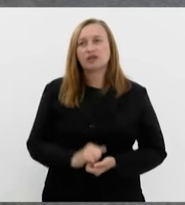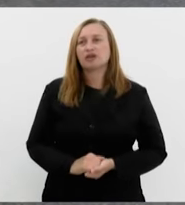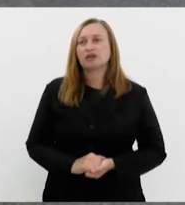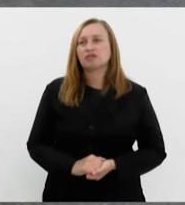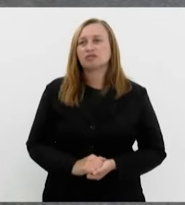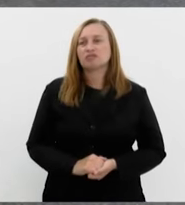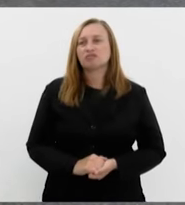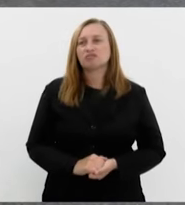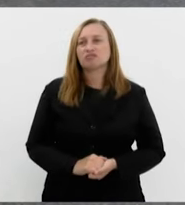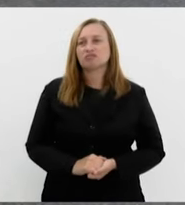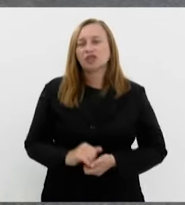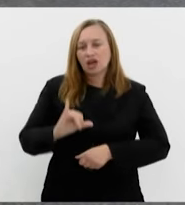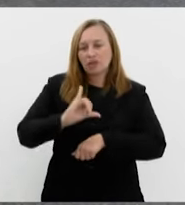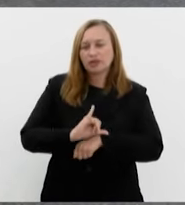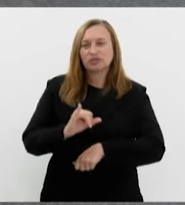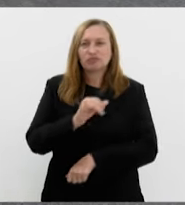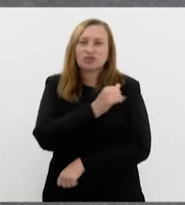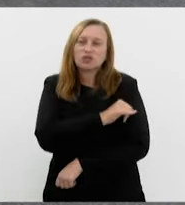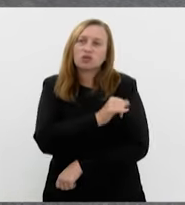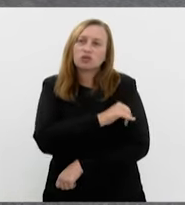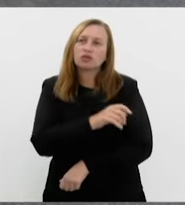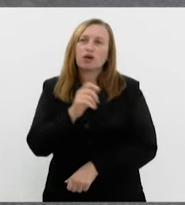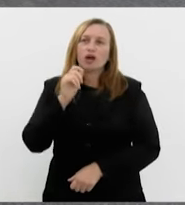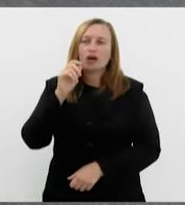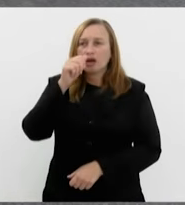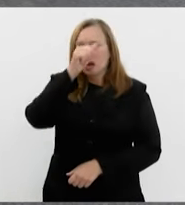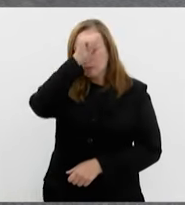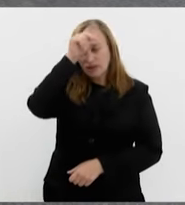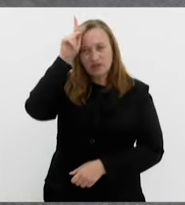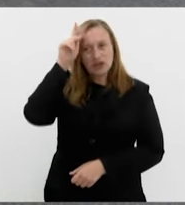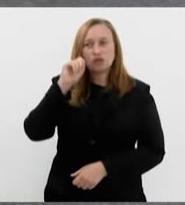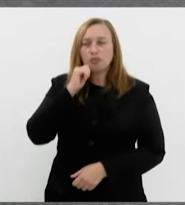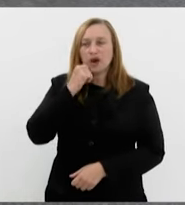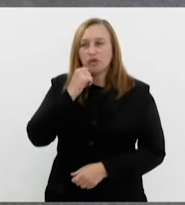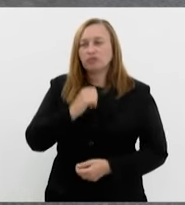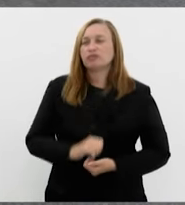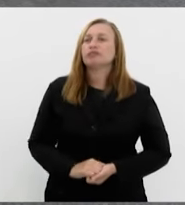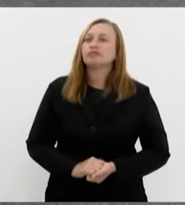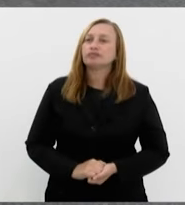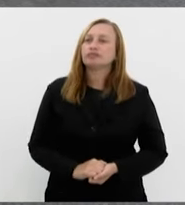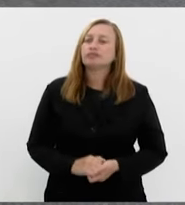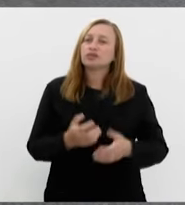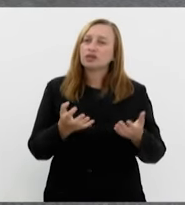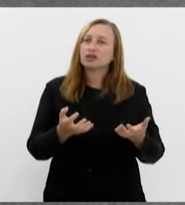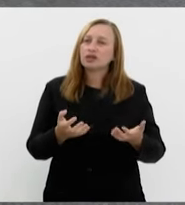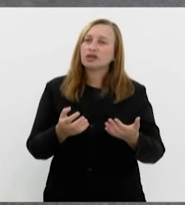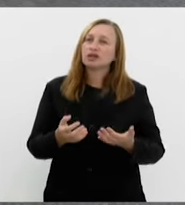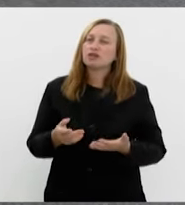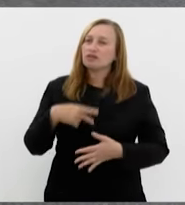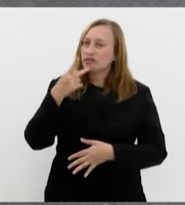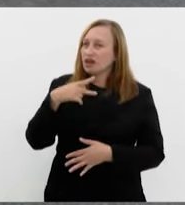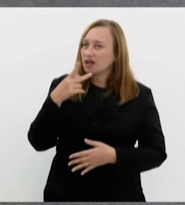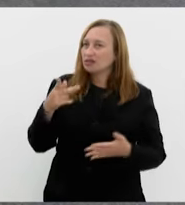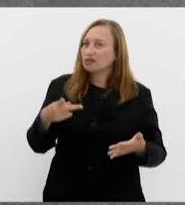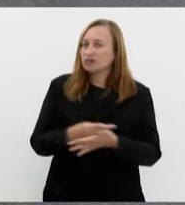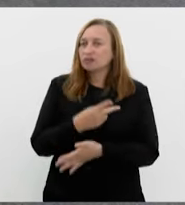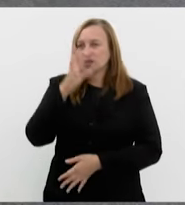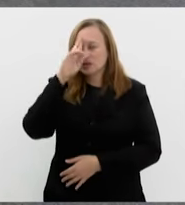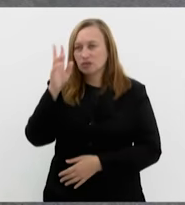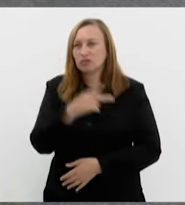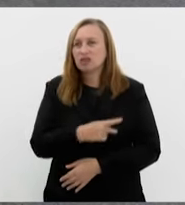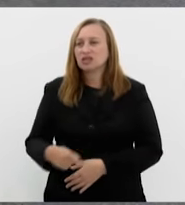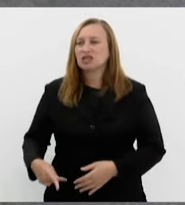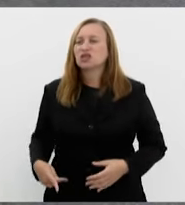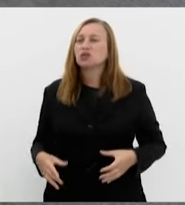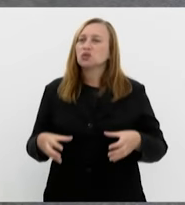nossa capital, Eduardo Paes. E aí eu quero falar de uma classe, senhora presidente, que sofre